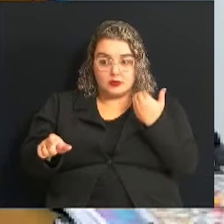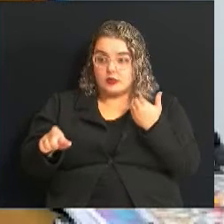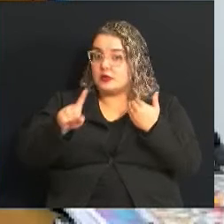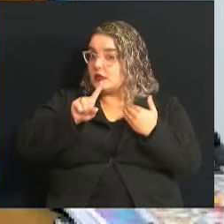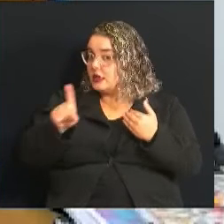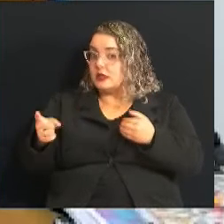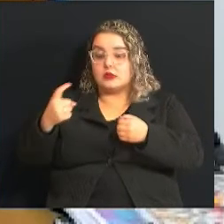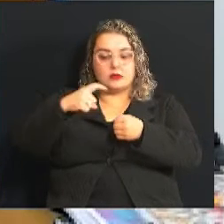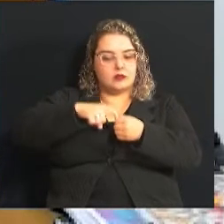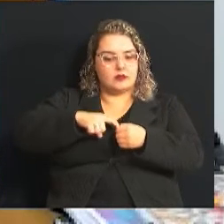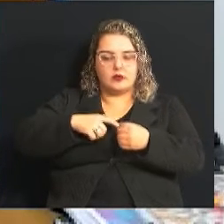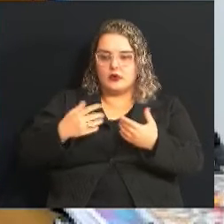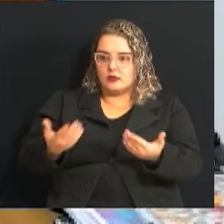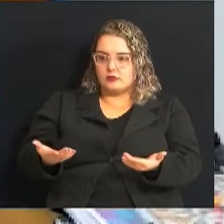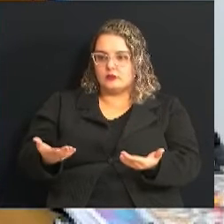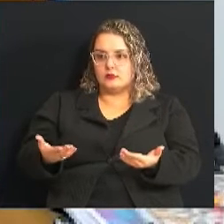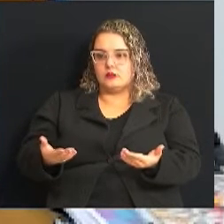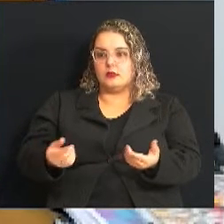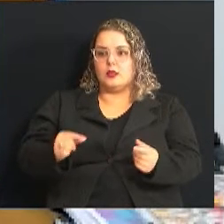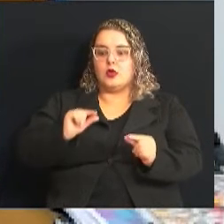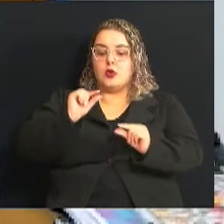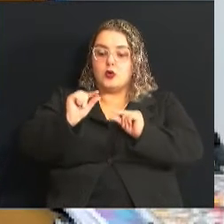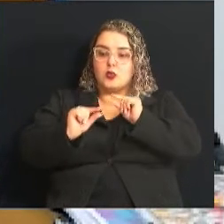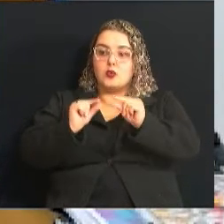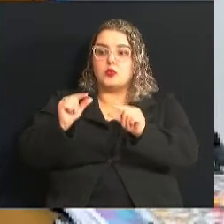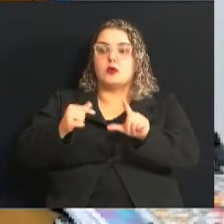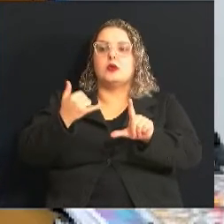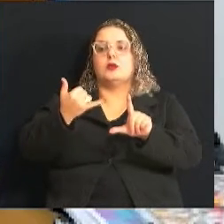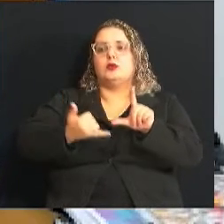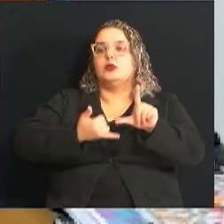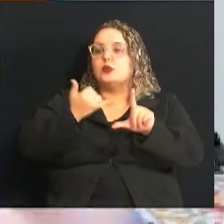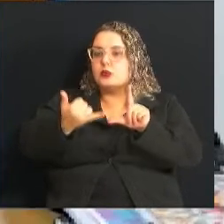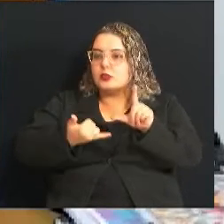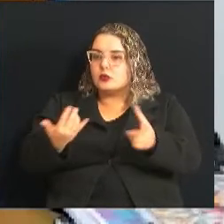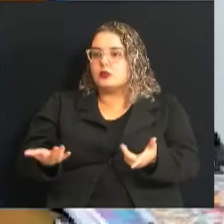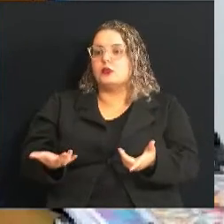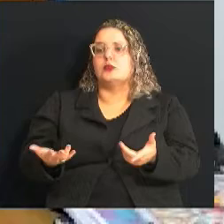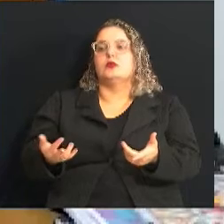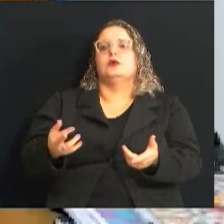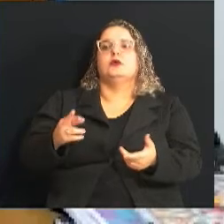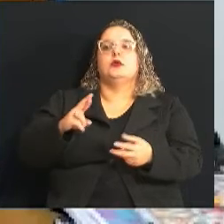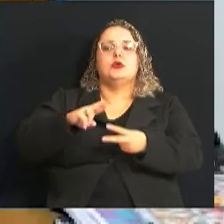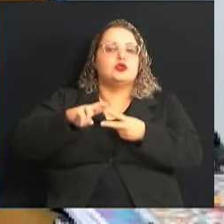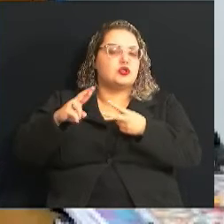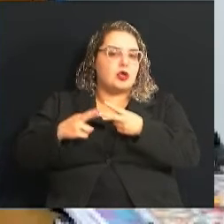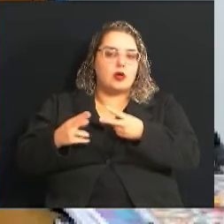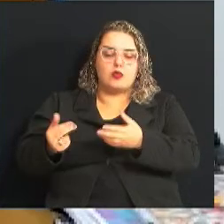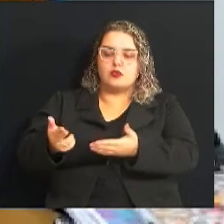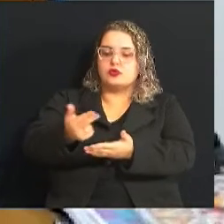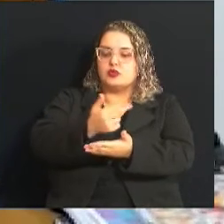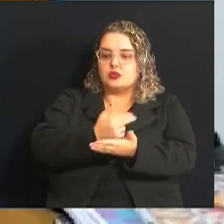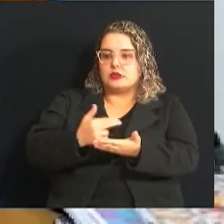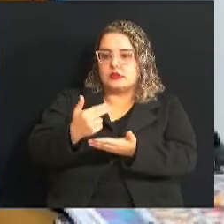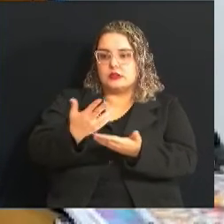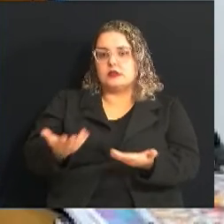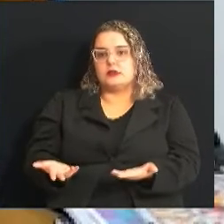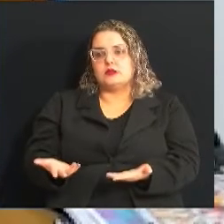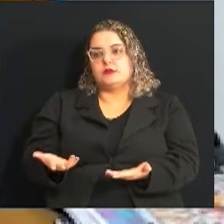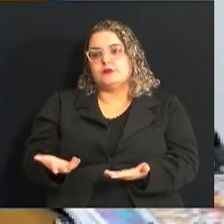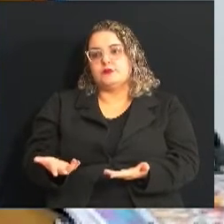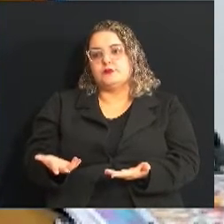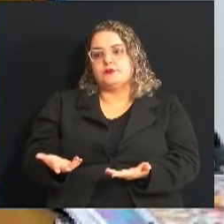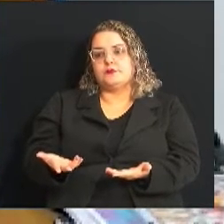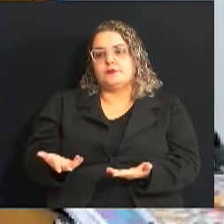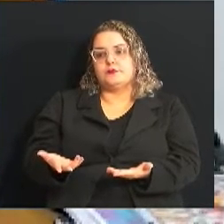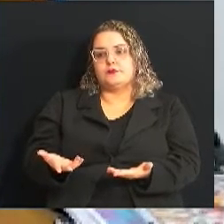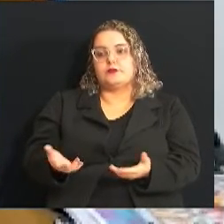mais voltar, e trazendo, né, de forma lúdica, através de recursos, de desenhos, enfim, trabalhar essa temática